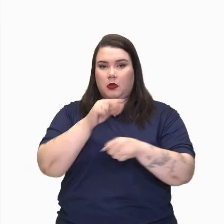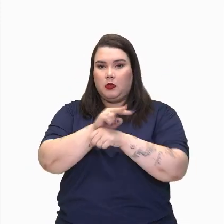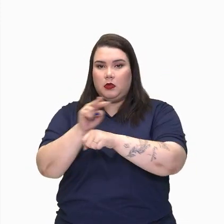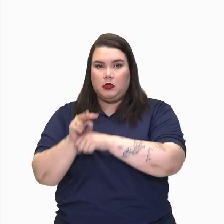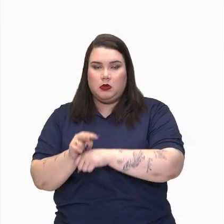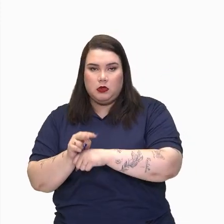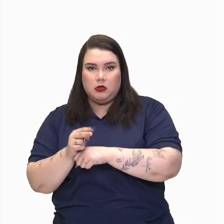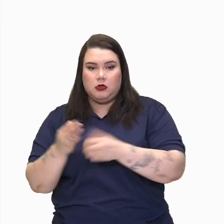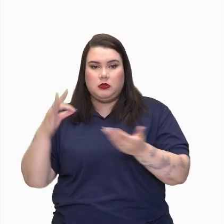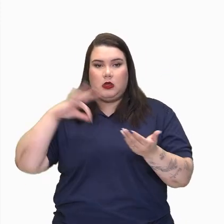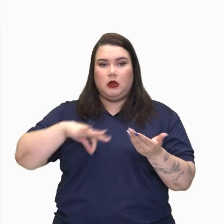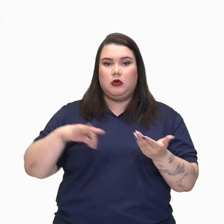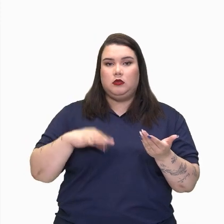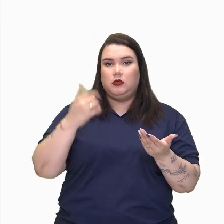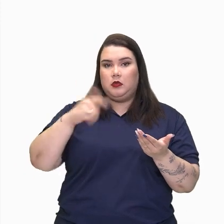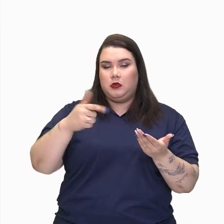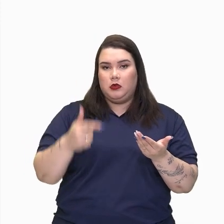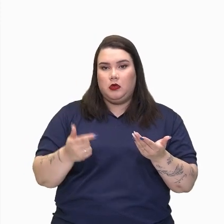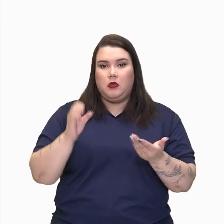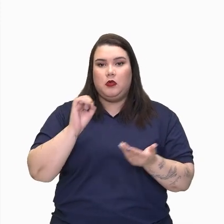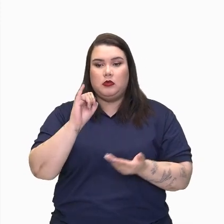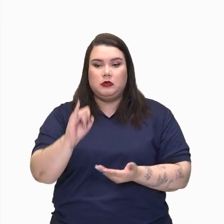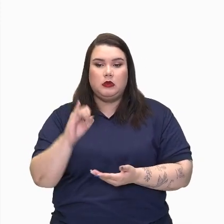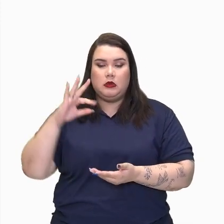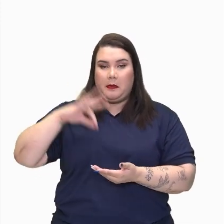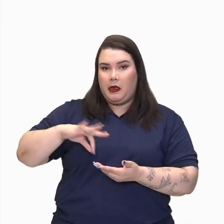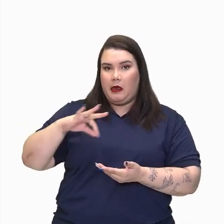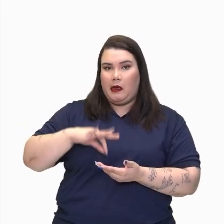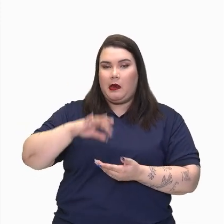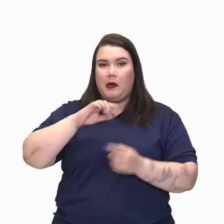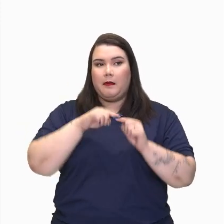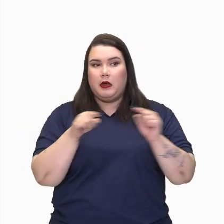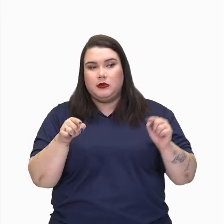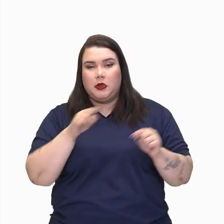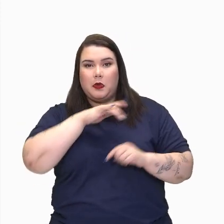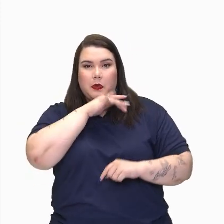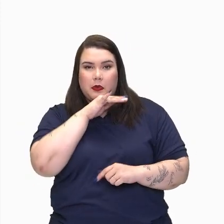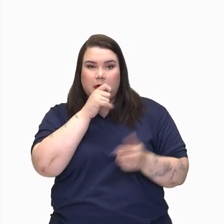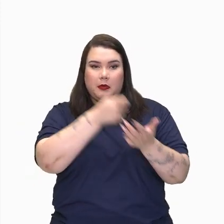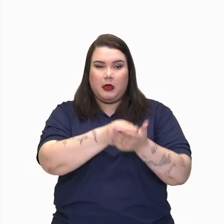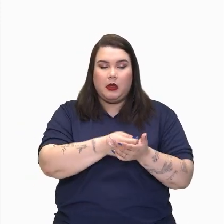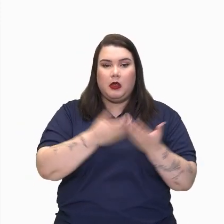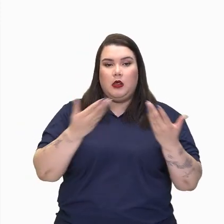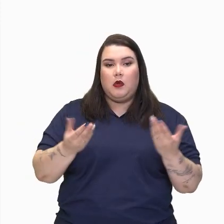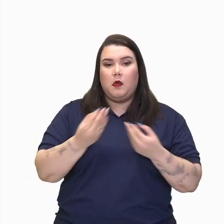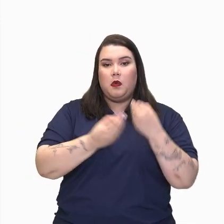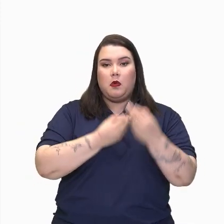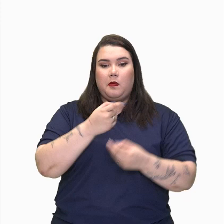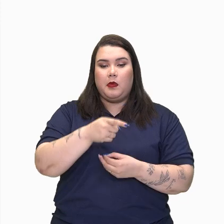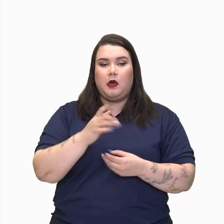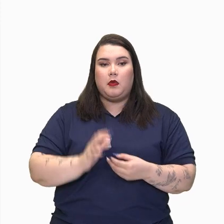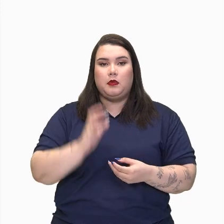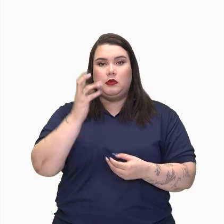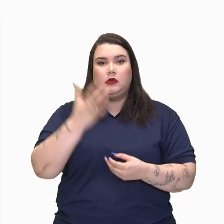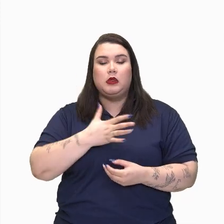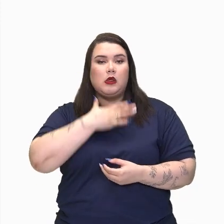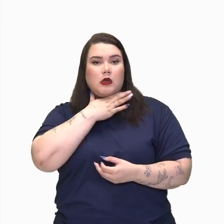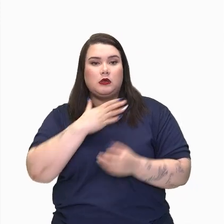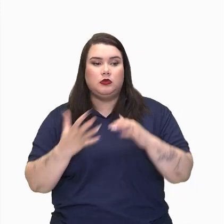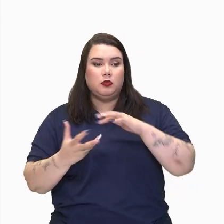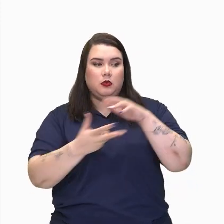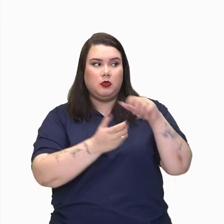é remunerado, ou se ele é mal pago, e como isso se dá dentro da crise global